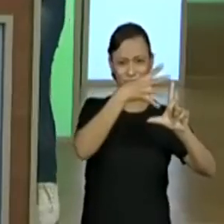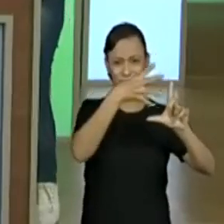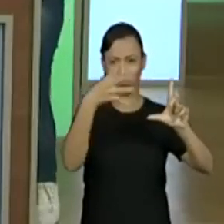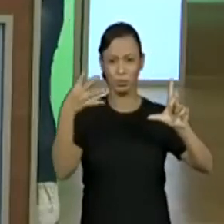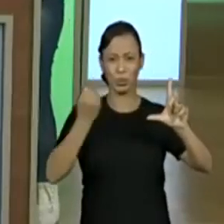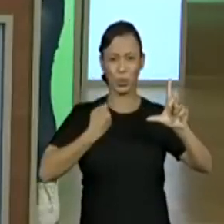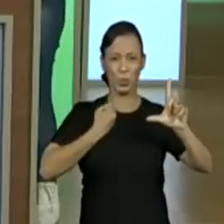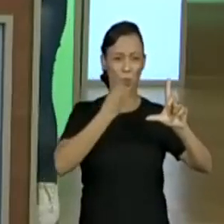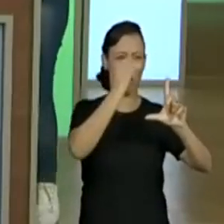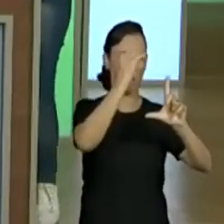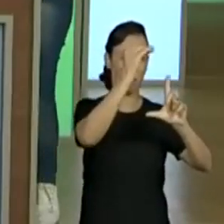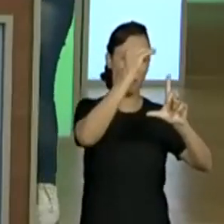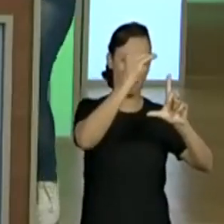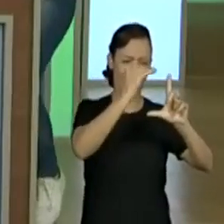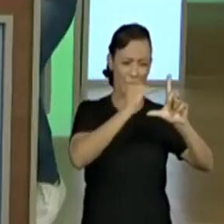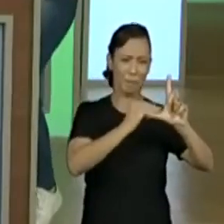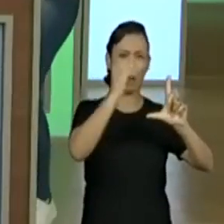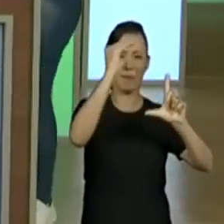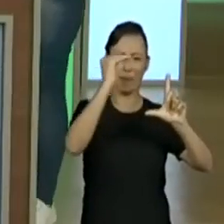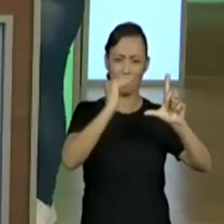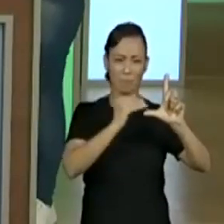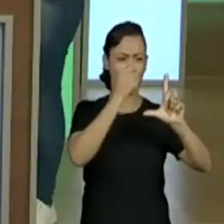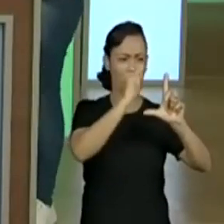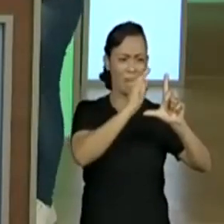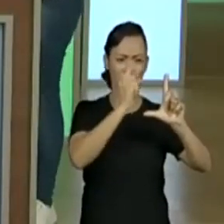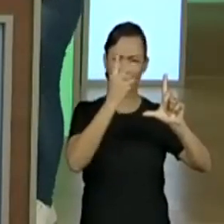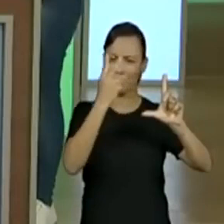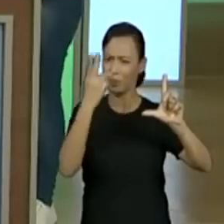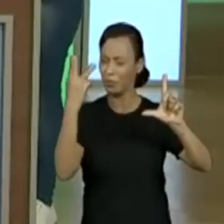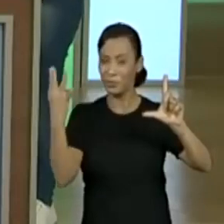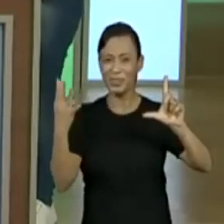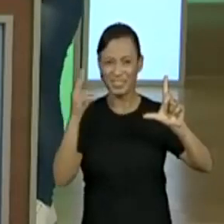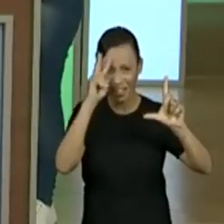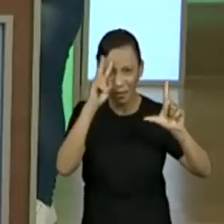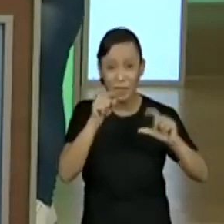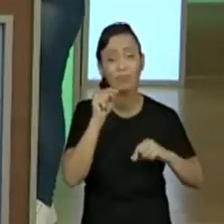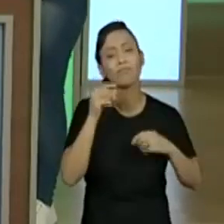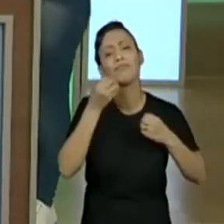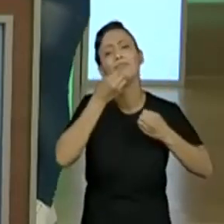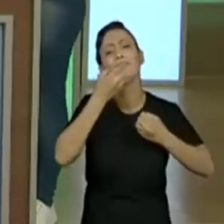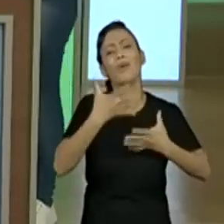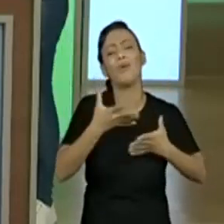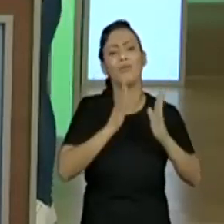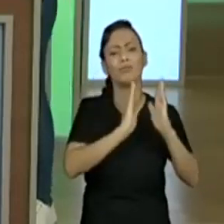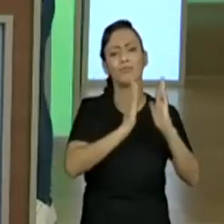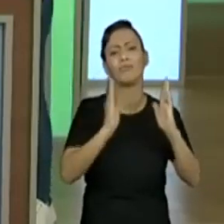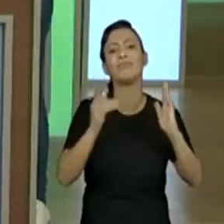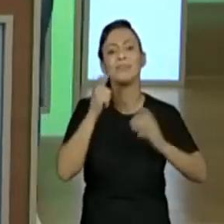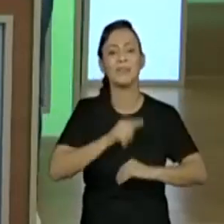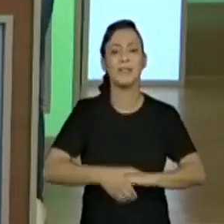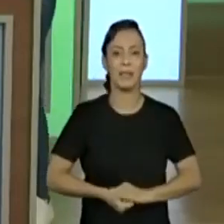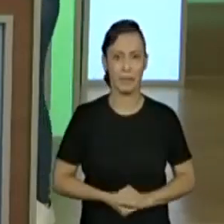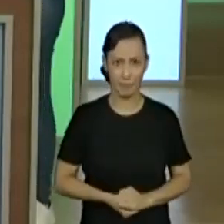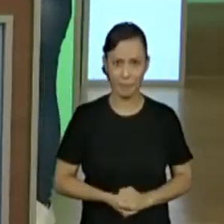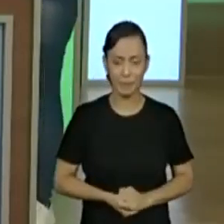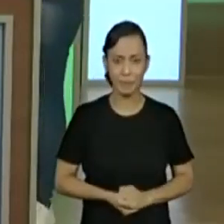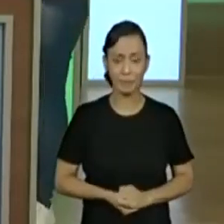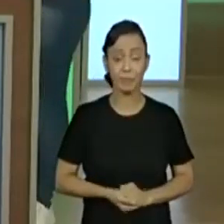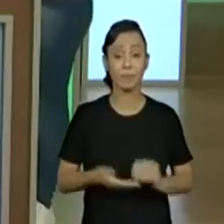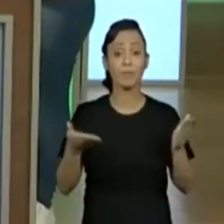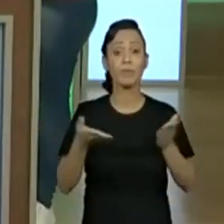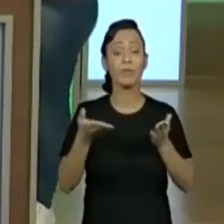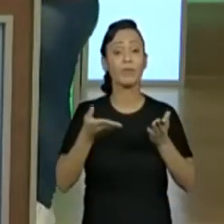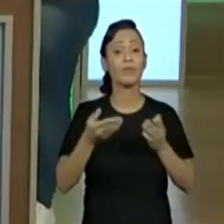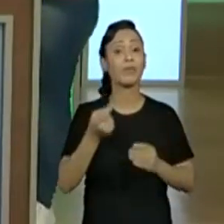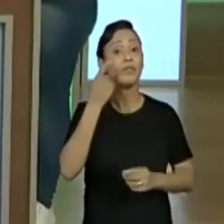números organizados em linhas e colunas, que fica muito mais fácil observar a regularidade, não é, professora? Sim, então vamos observar